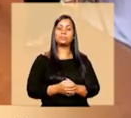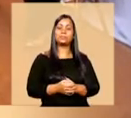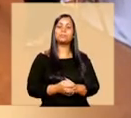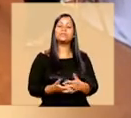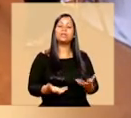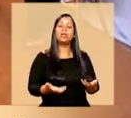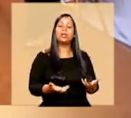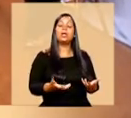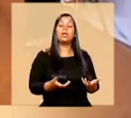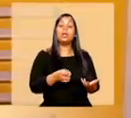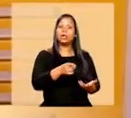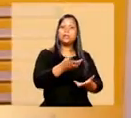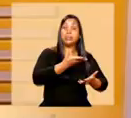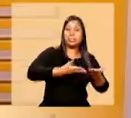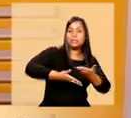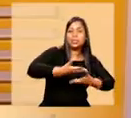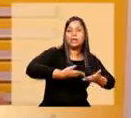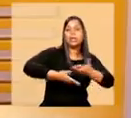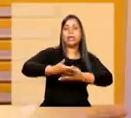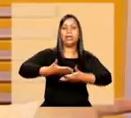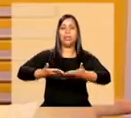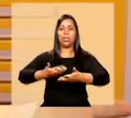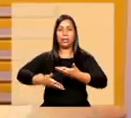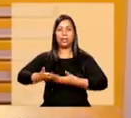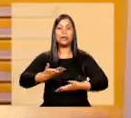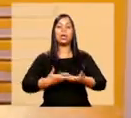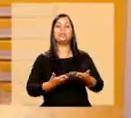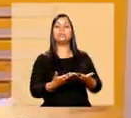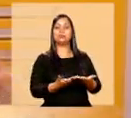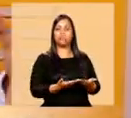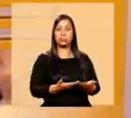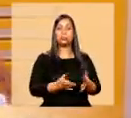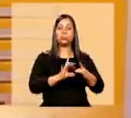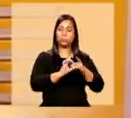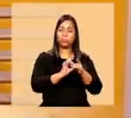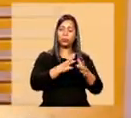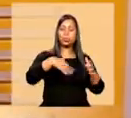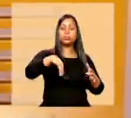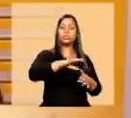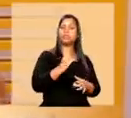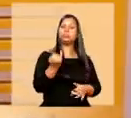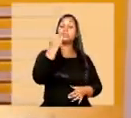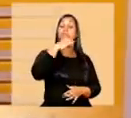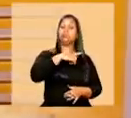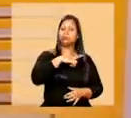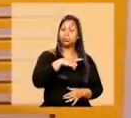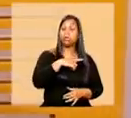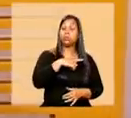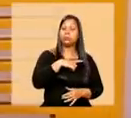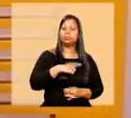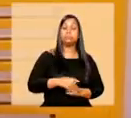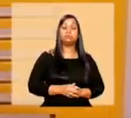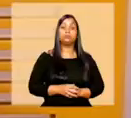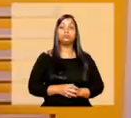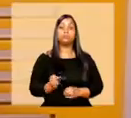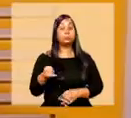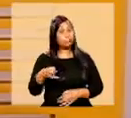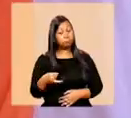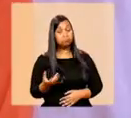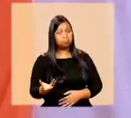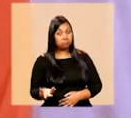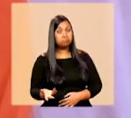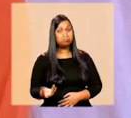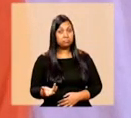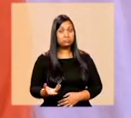seu Silvio? Essa interação e essa comunhão entre eles é muito importante na recuperação?